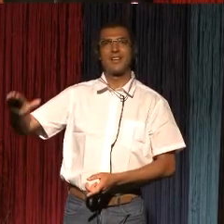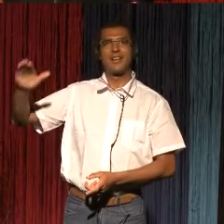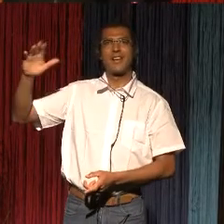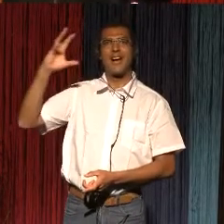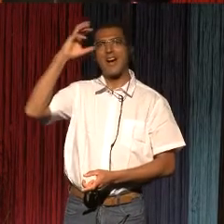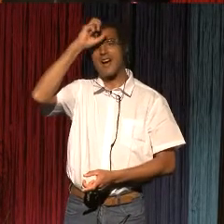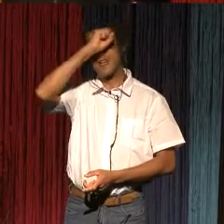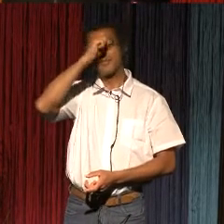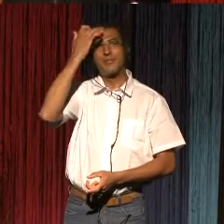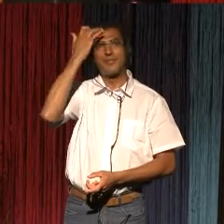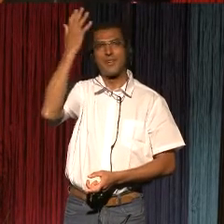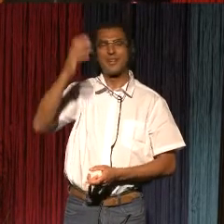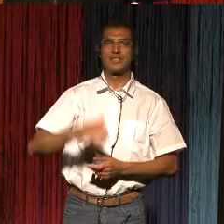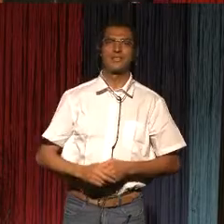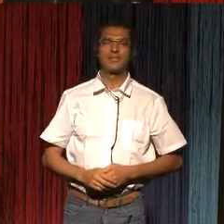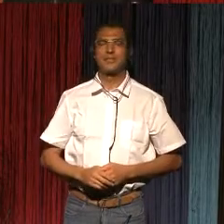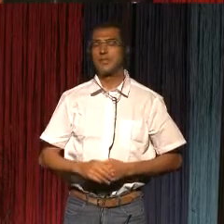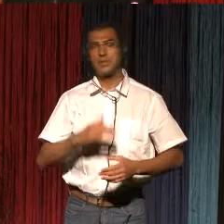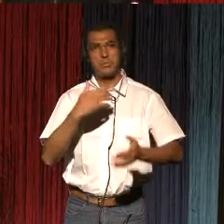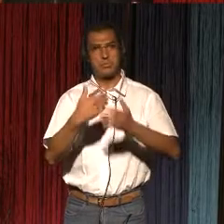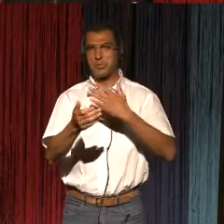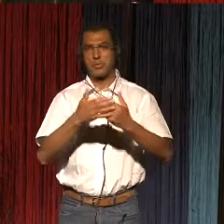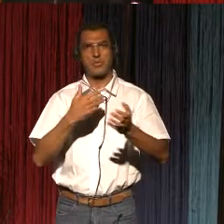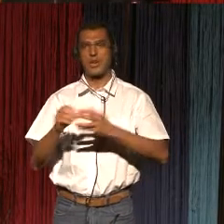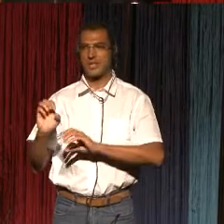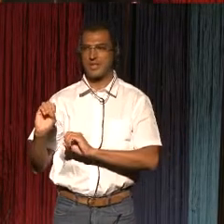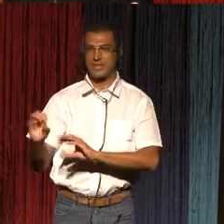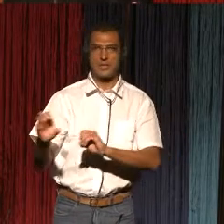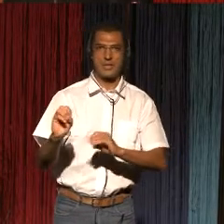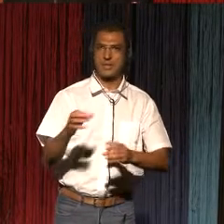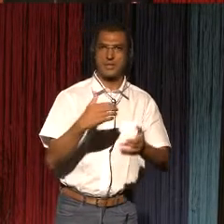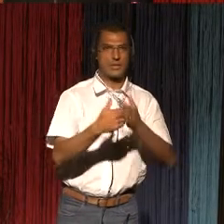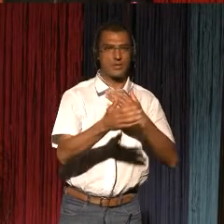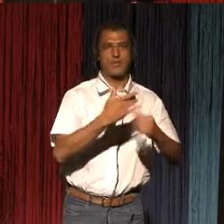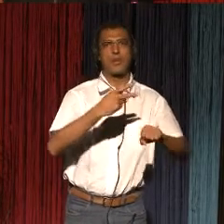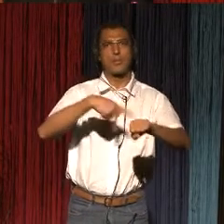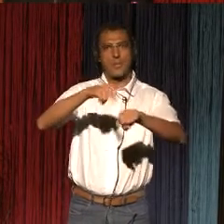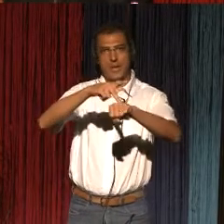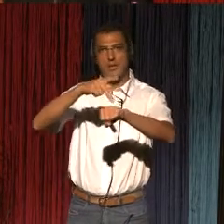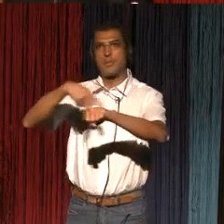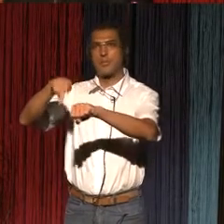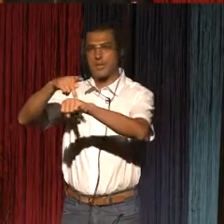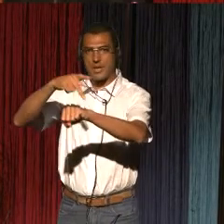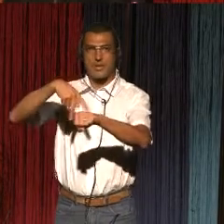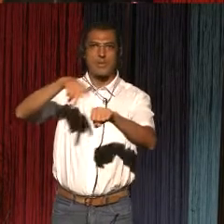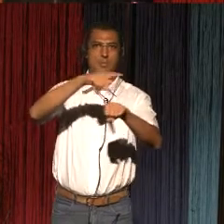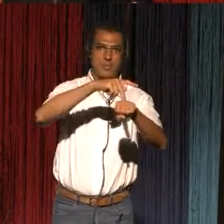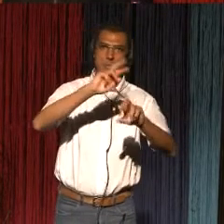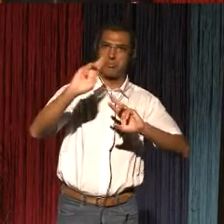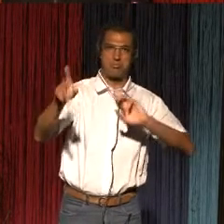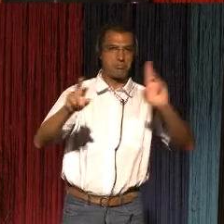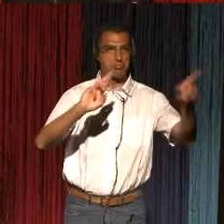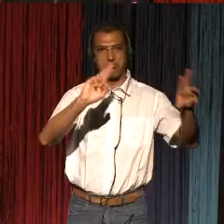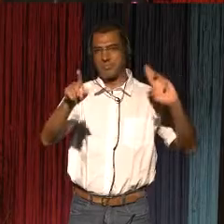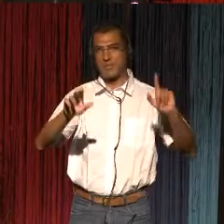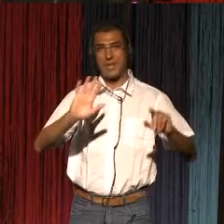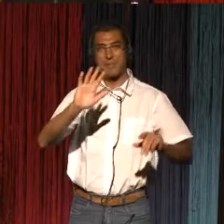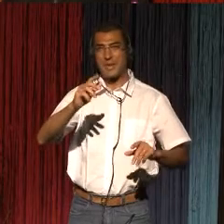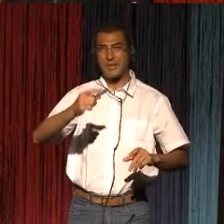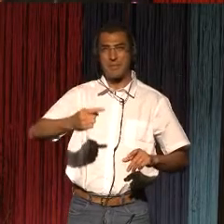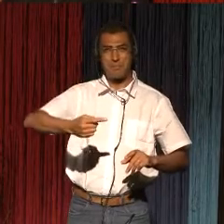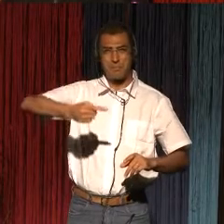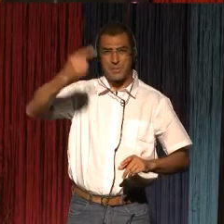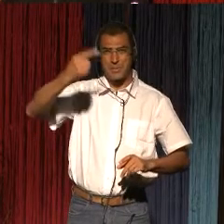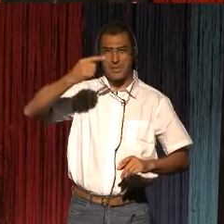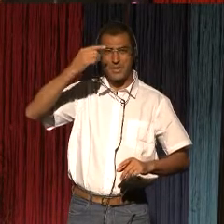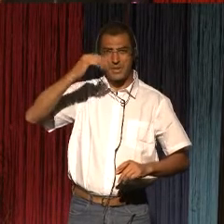Independentemente do programa, então era o relacionamento, aquela atenção mais importante. Isso era mais importante que o estilo,